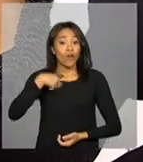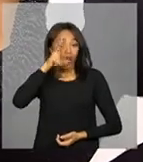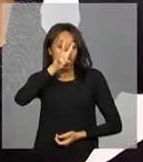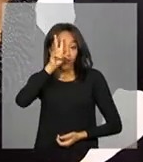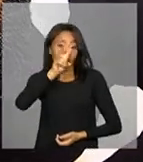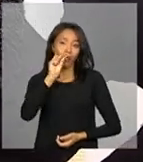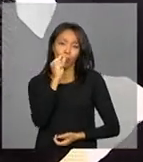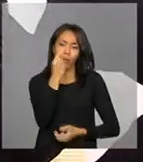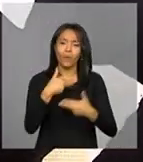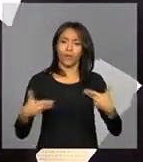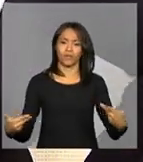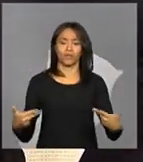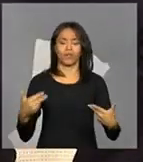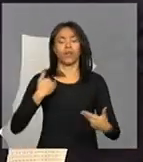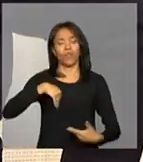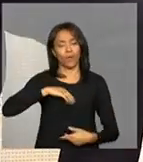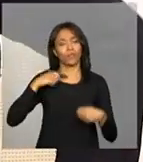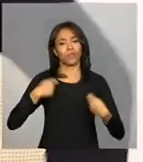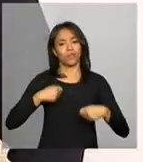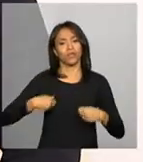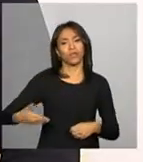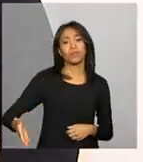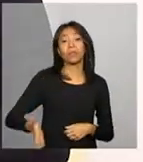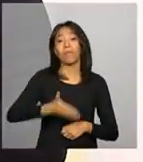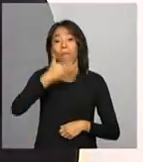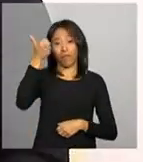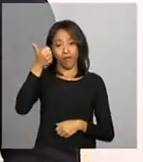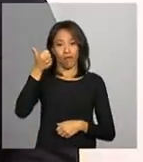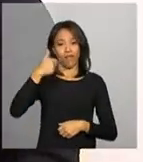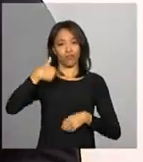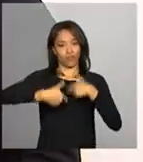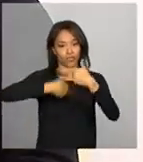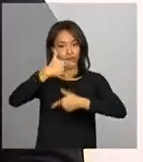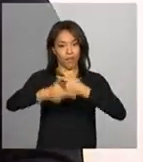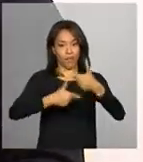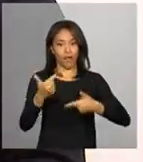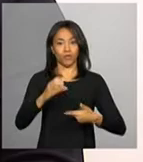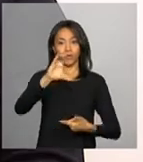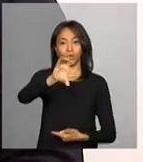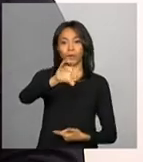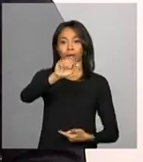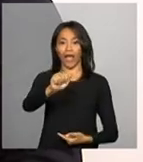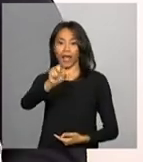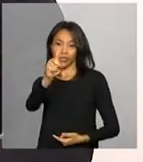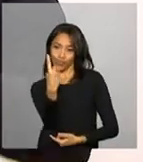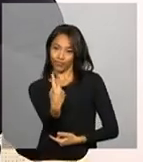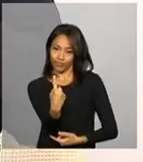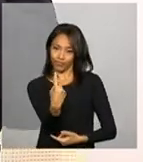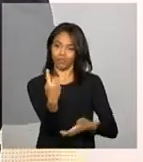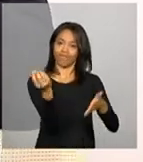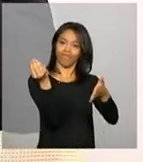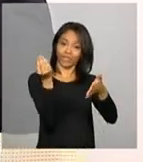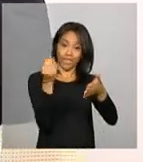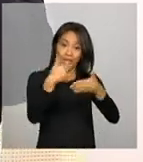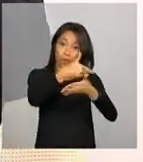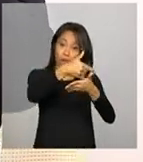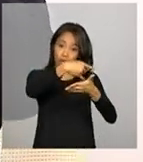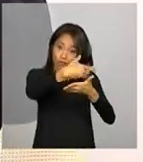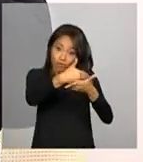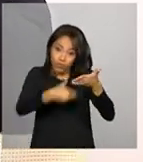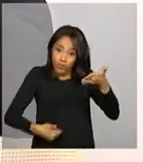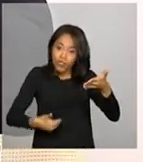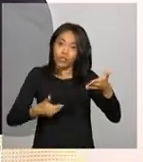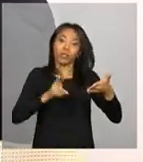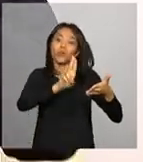uma coisa Adriana que a gente precisa melhorar o nosso cadastro único que eu esqueci de falar que nós temos algumas metas